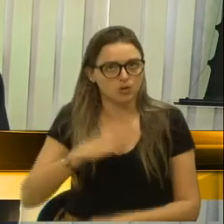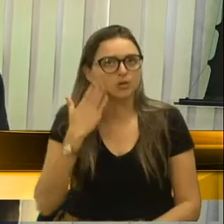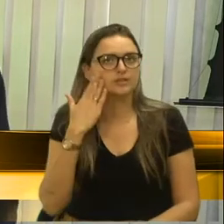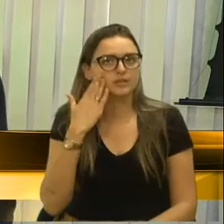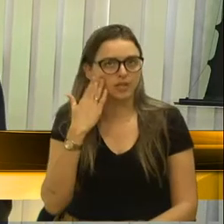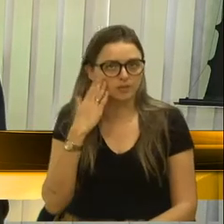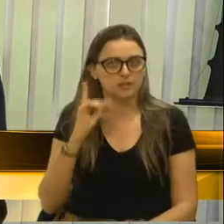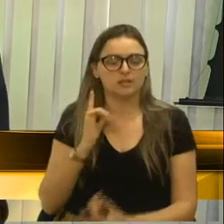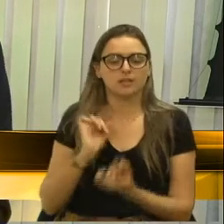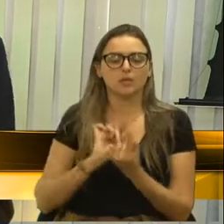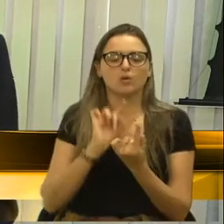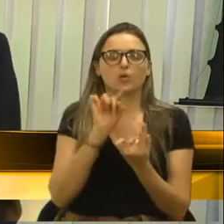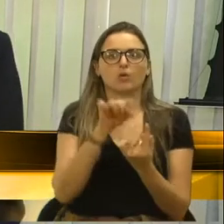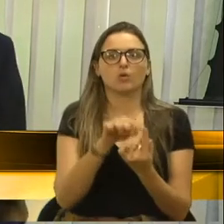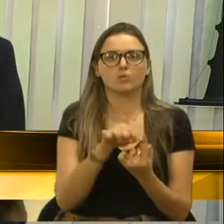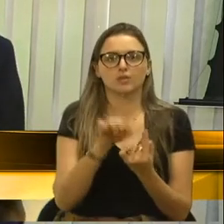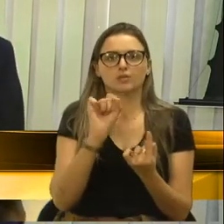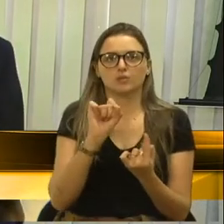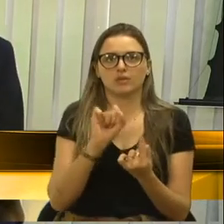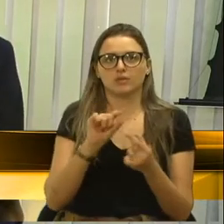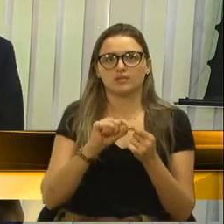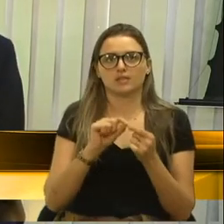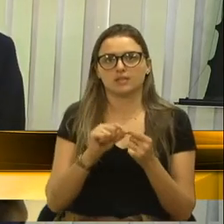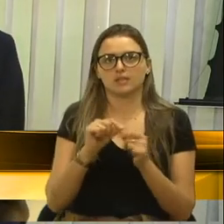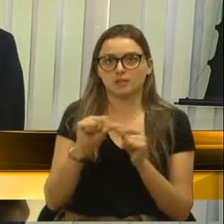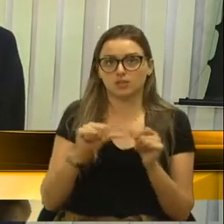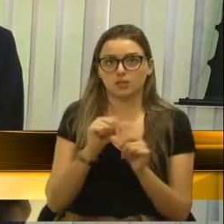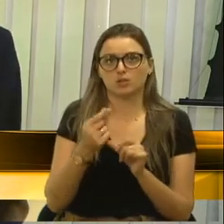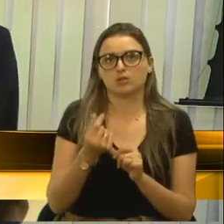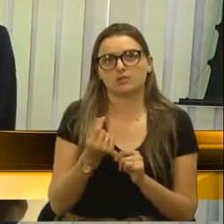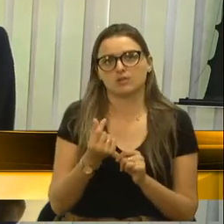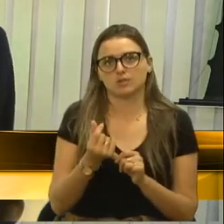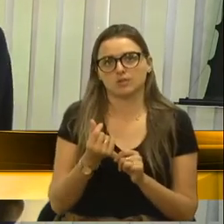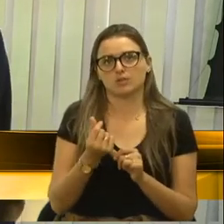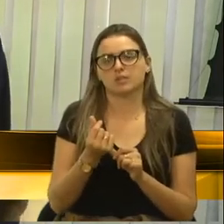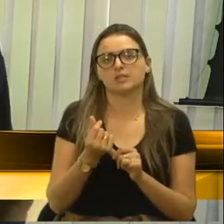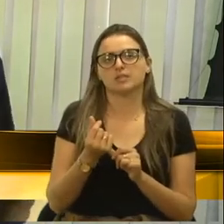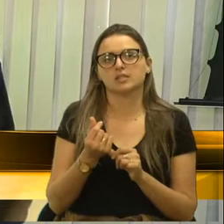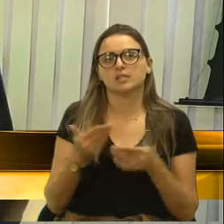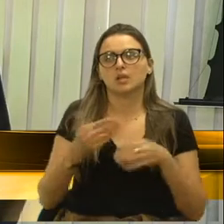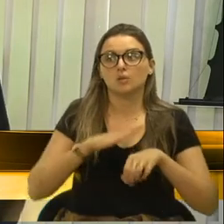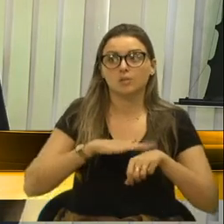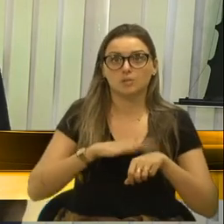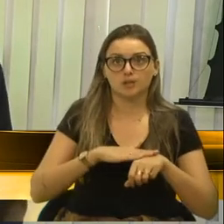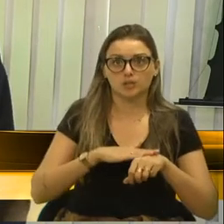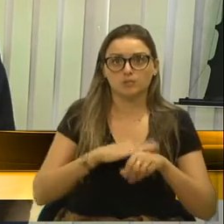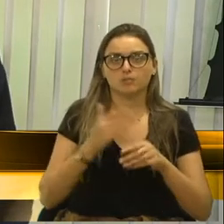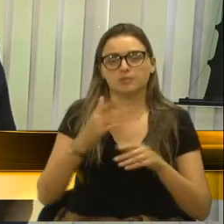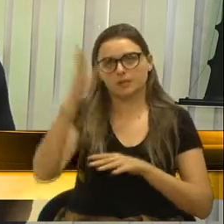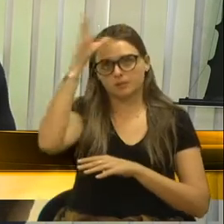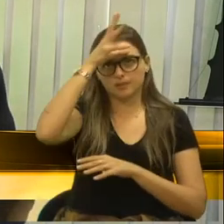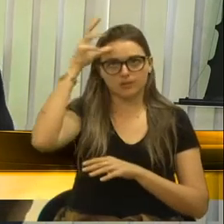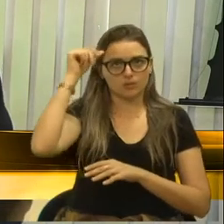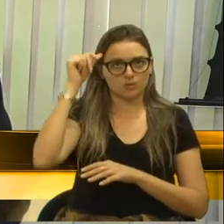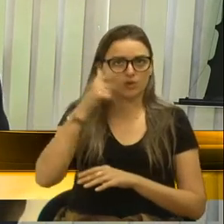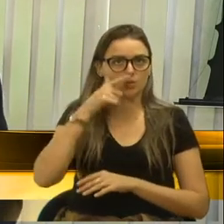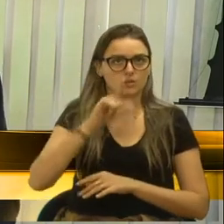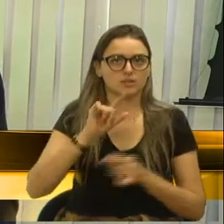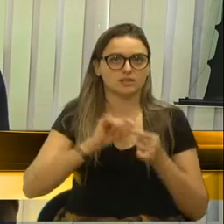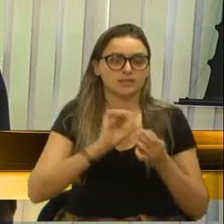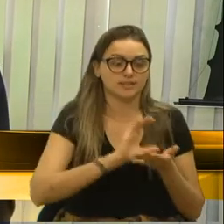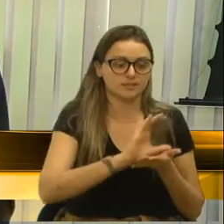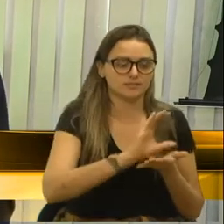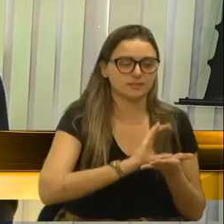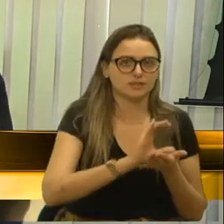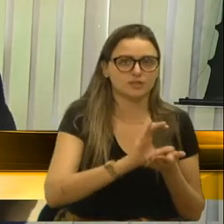como objetivo atualizar os valores monetariamente para que a autarquia possa continuar fazendo os investimentos